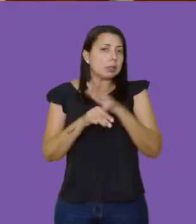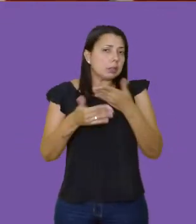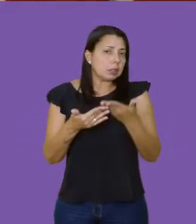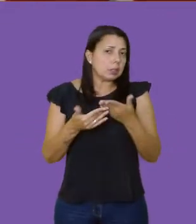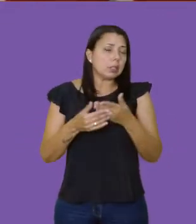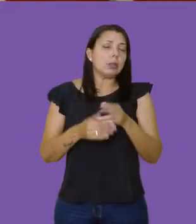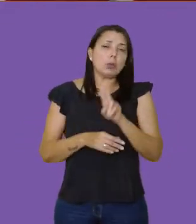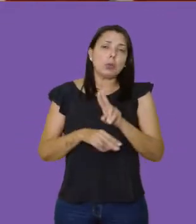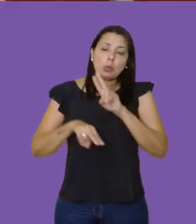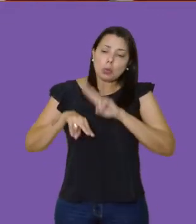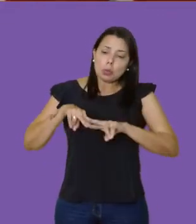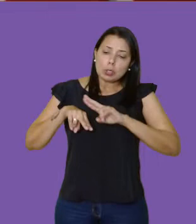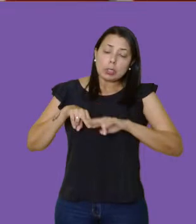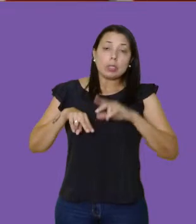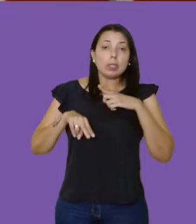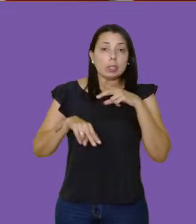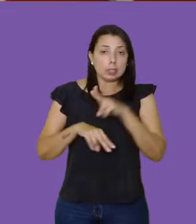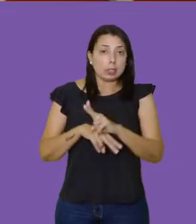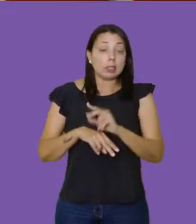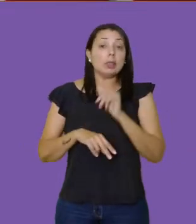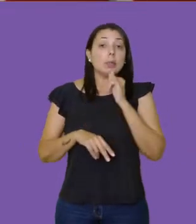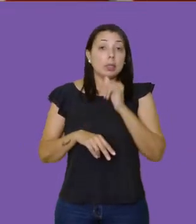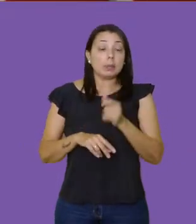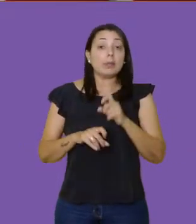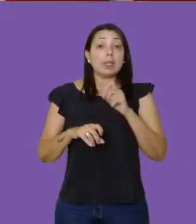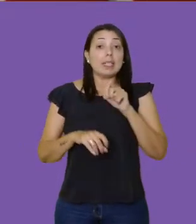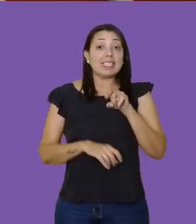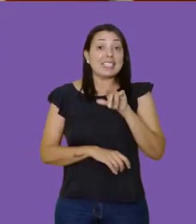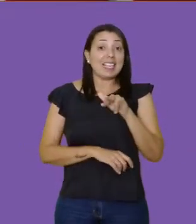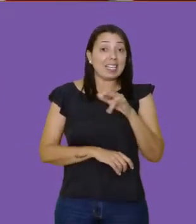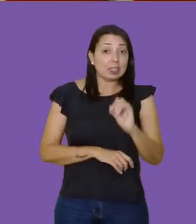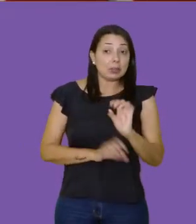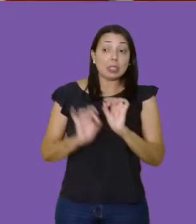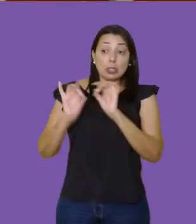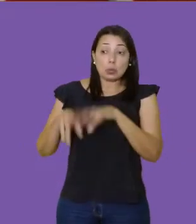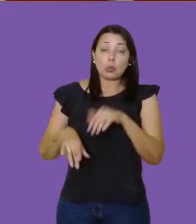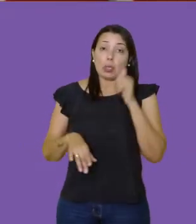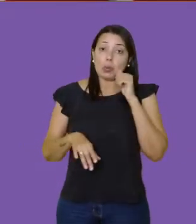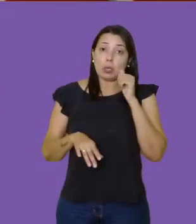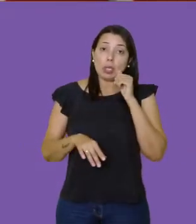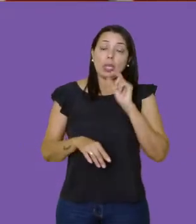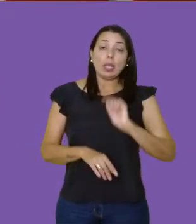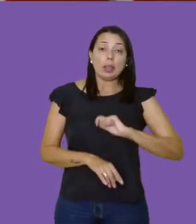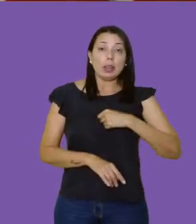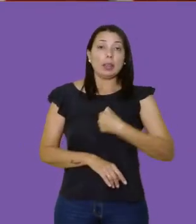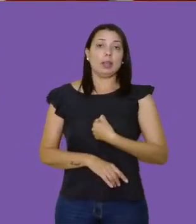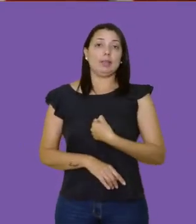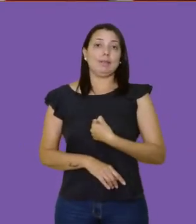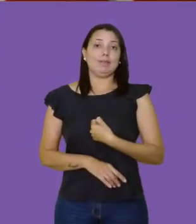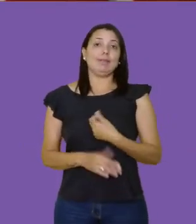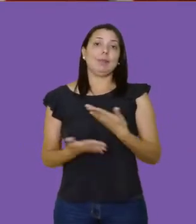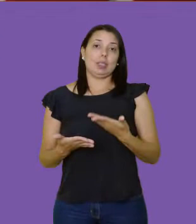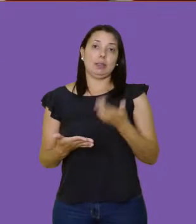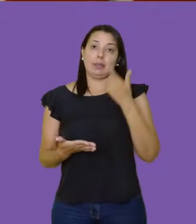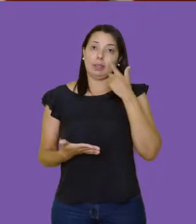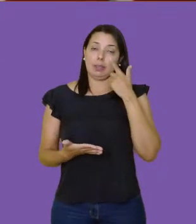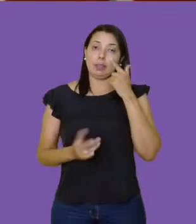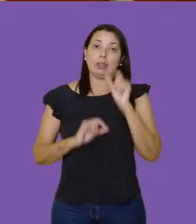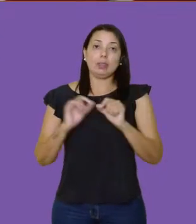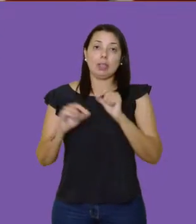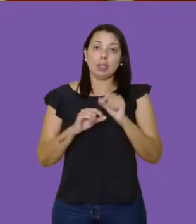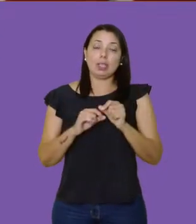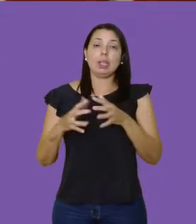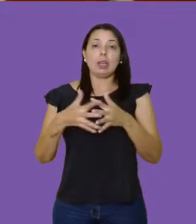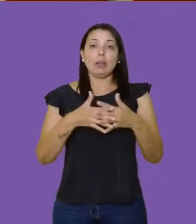termo gênero, ela mantém o termo sexo, que exclui as mulheres trans, né? Então, você vê, essa é